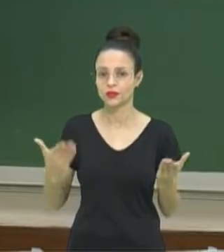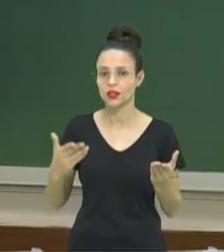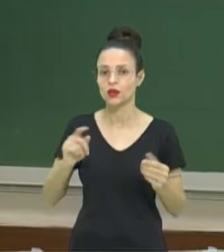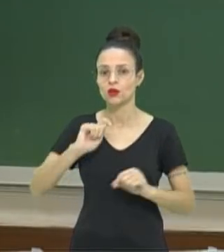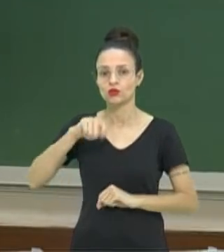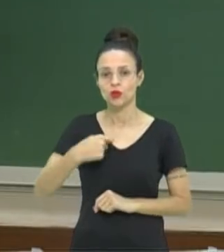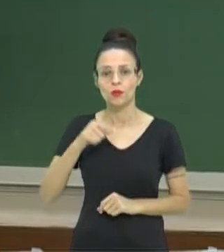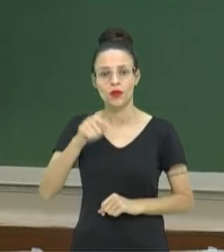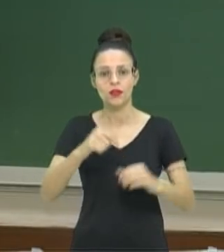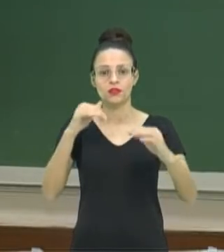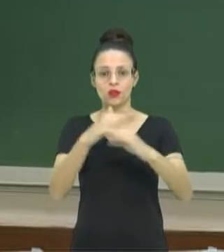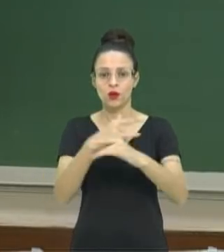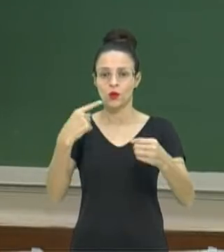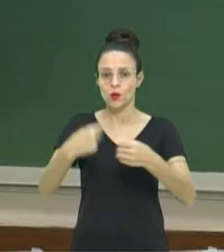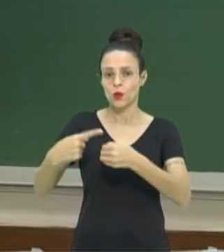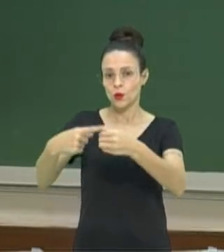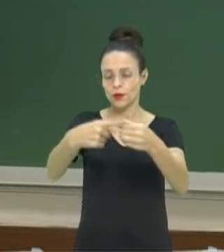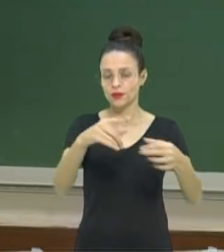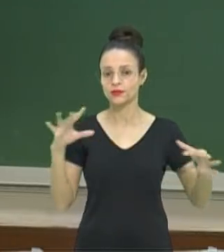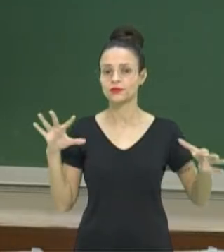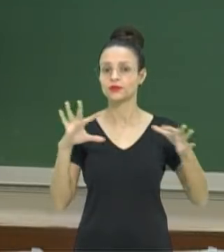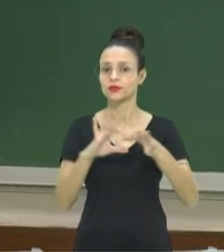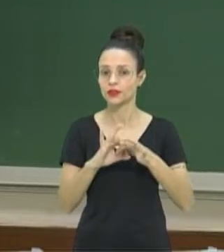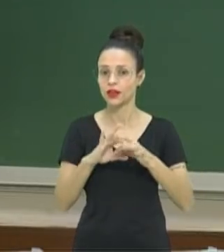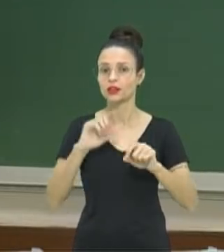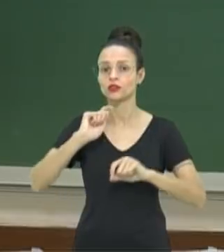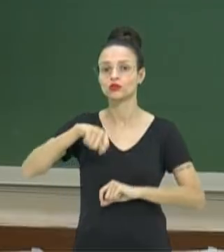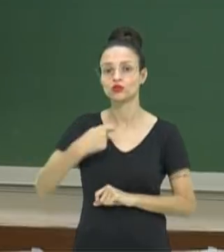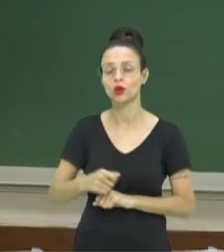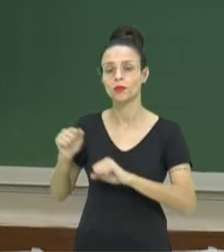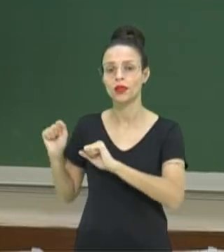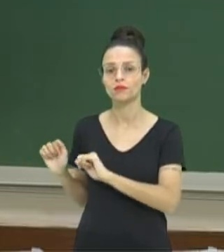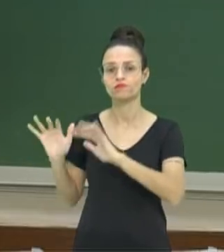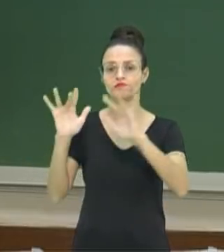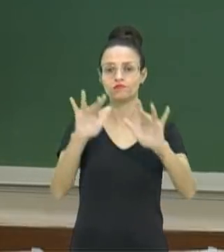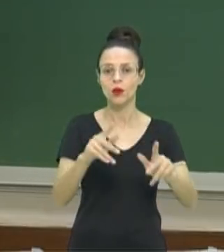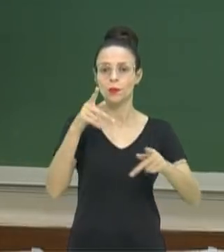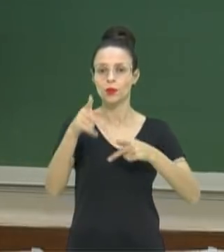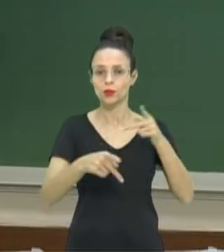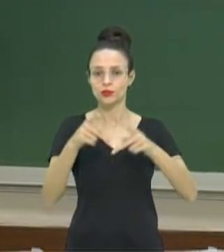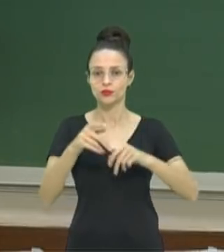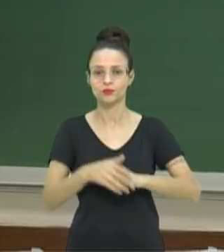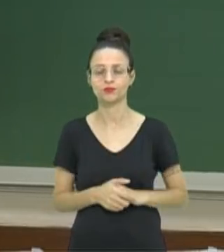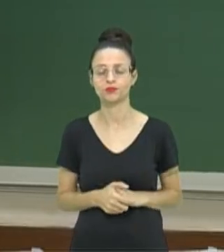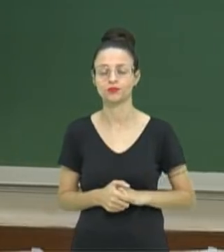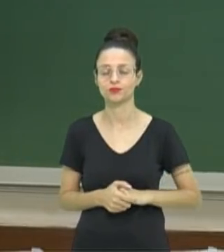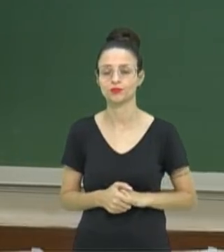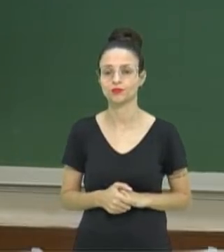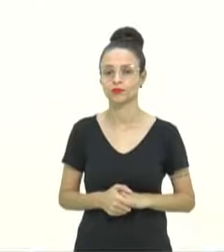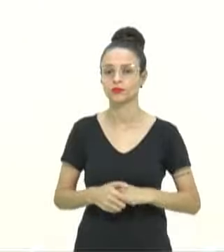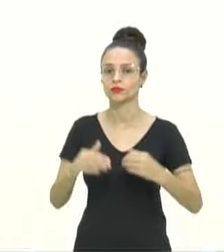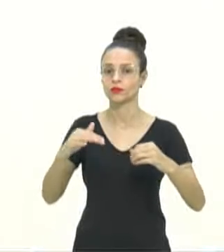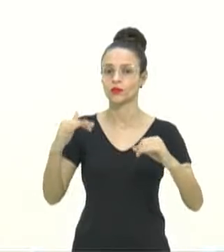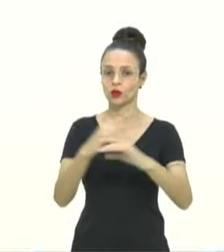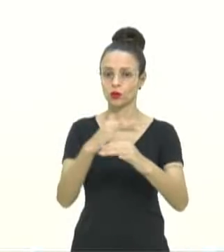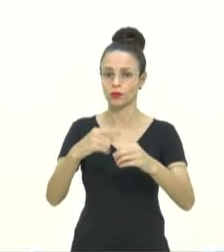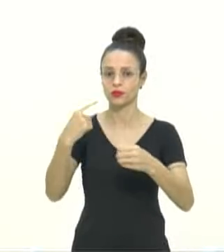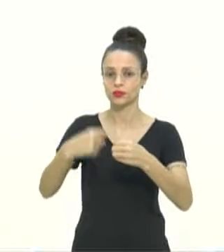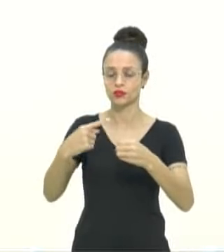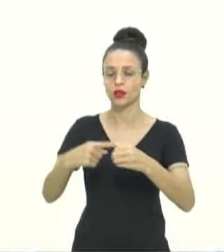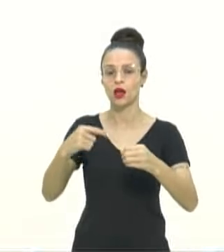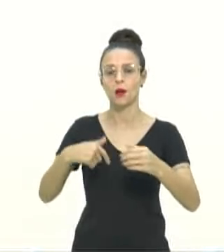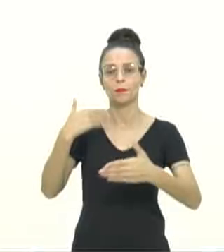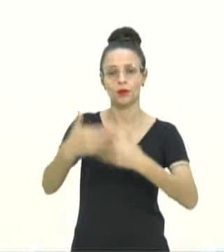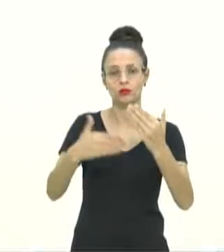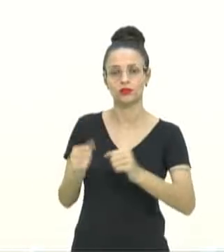de urbanização está ligada à questão da migração populacional. A urbanização é um processo, então, de migração.